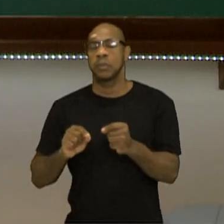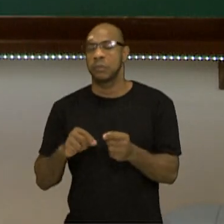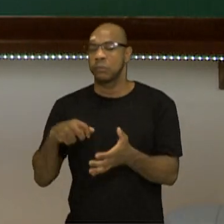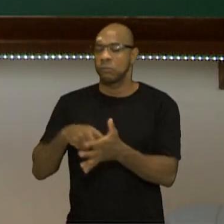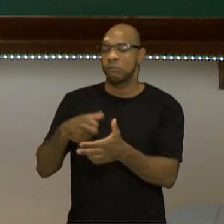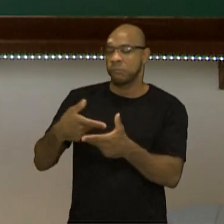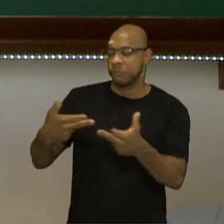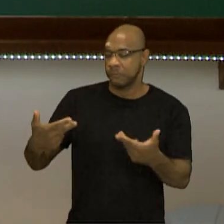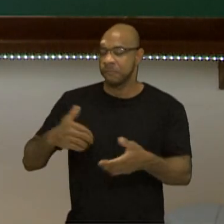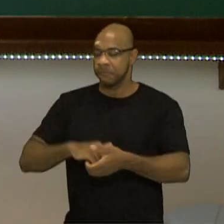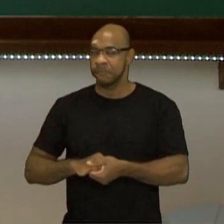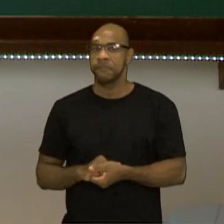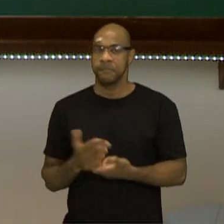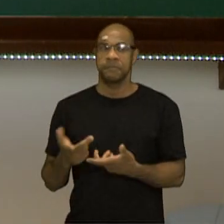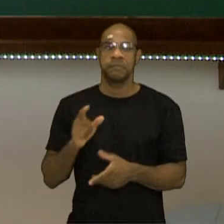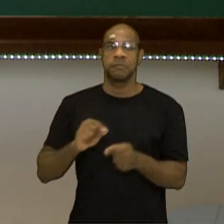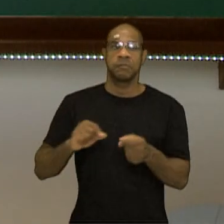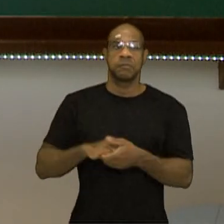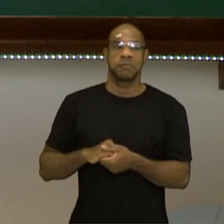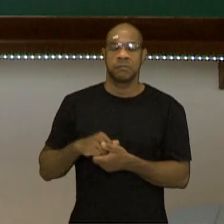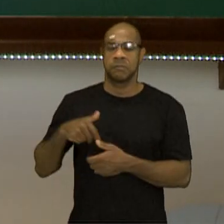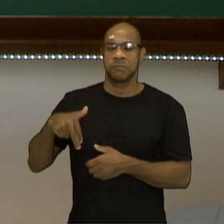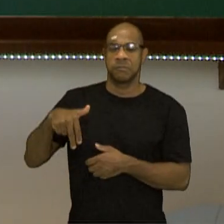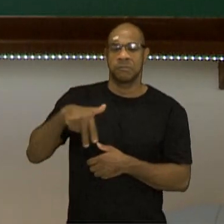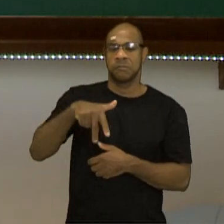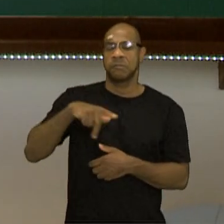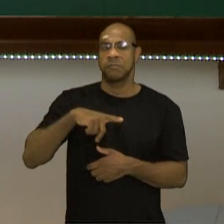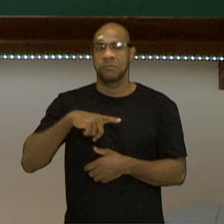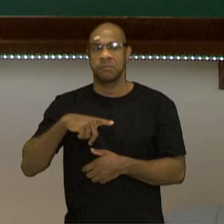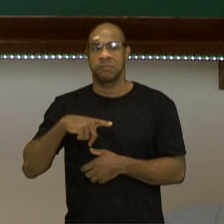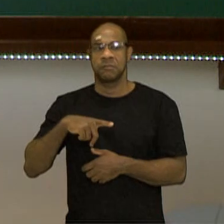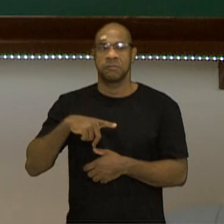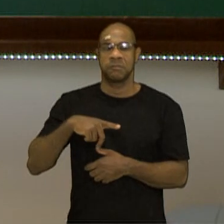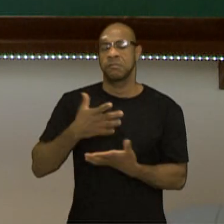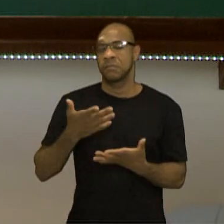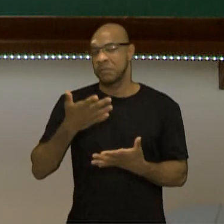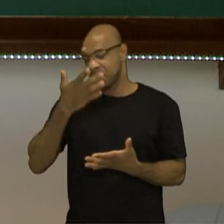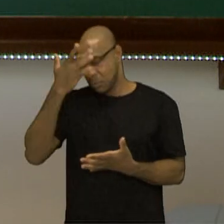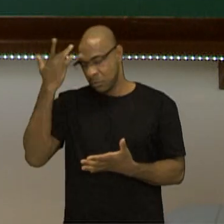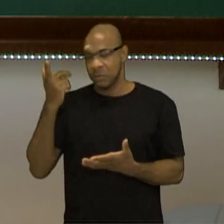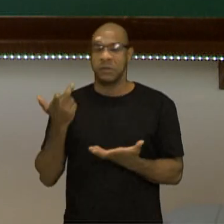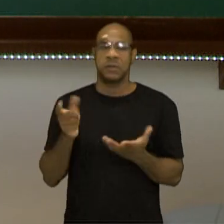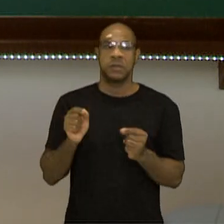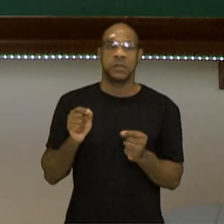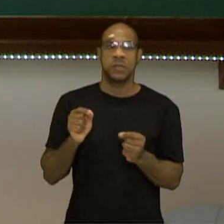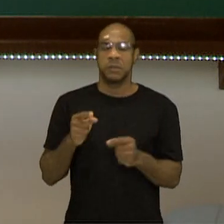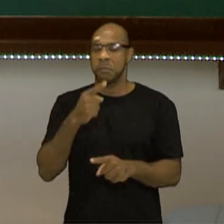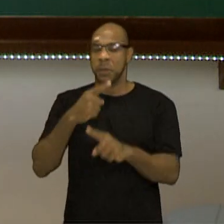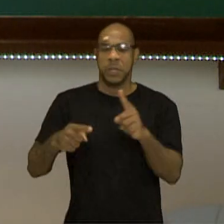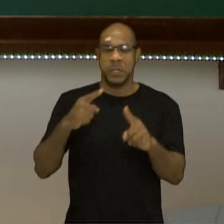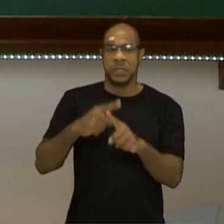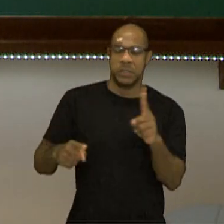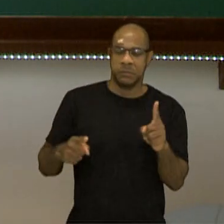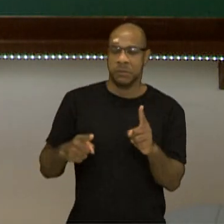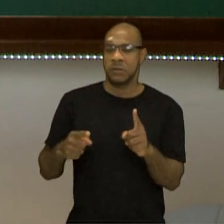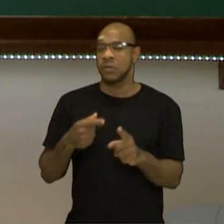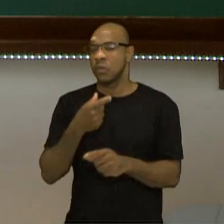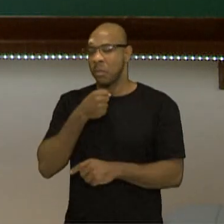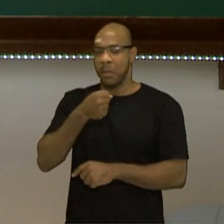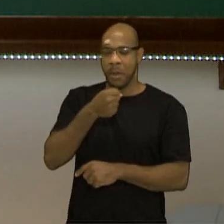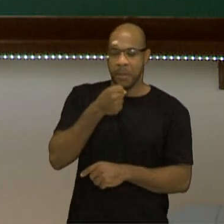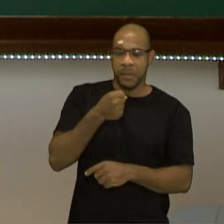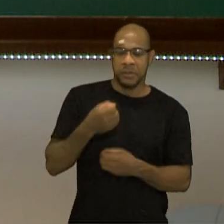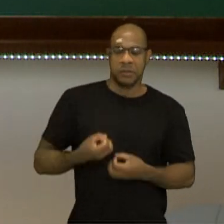muito importante, né? Aqueles que atacam os jornalistas ou que proíbem que os jornalistas